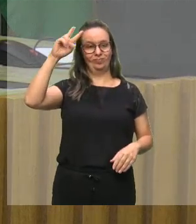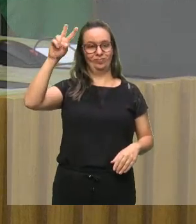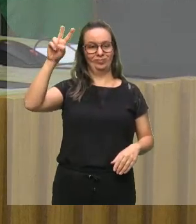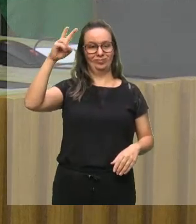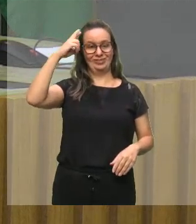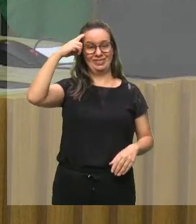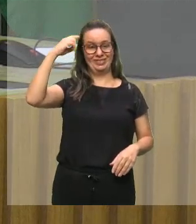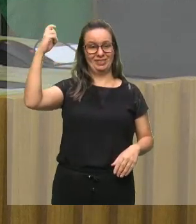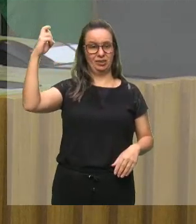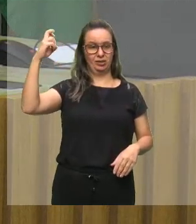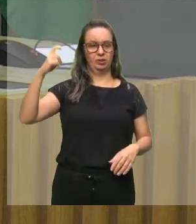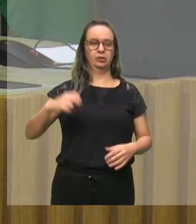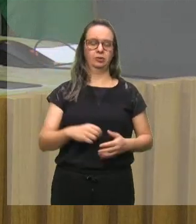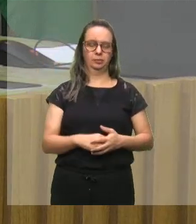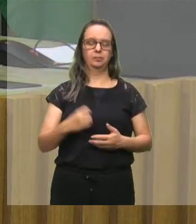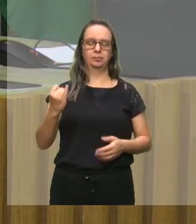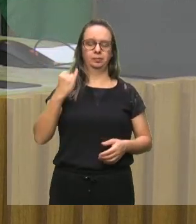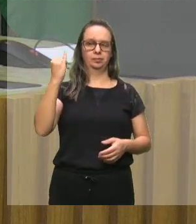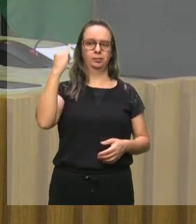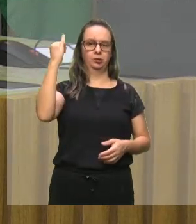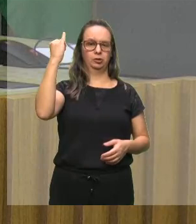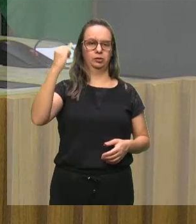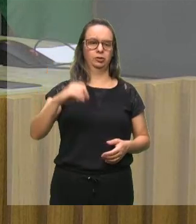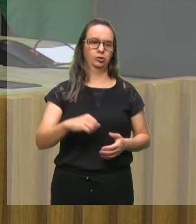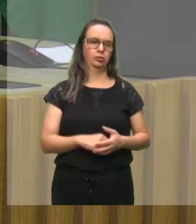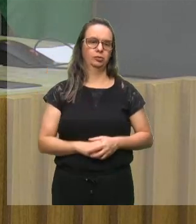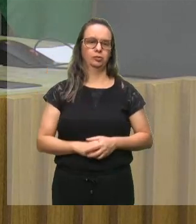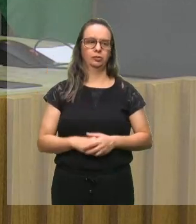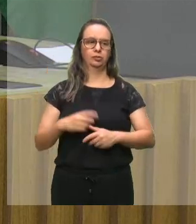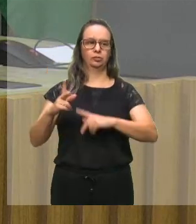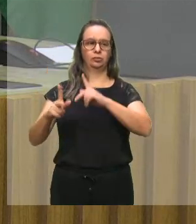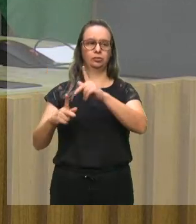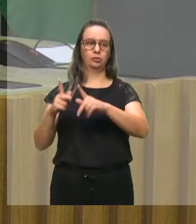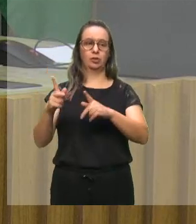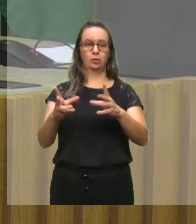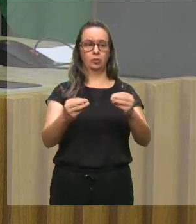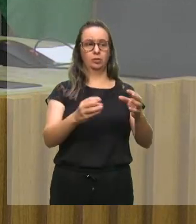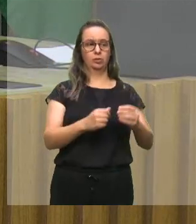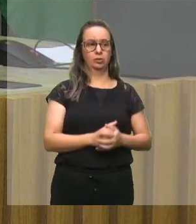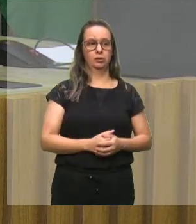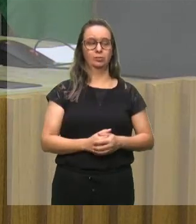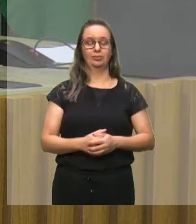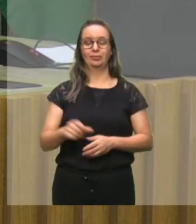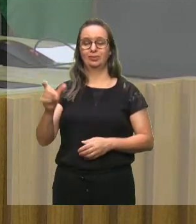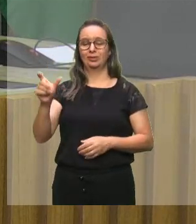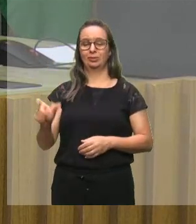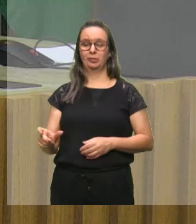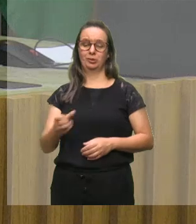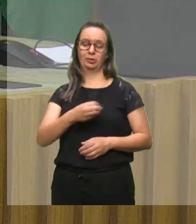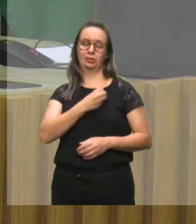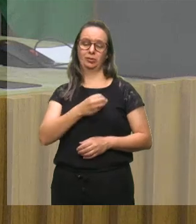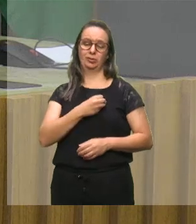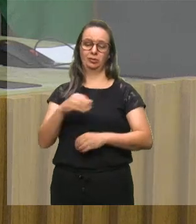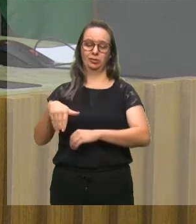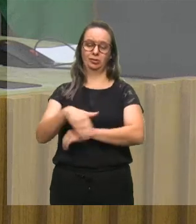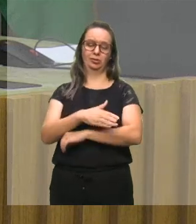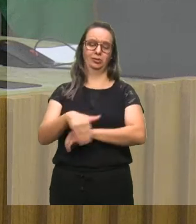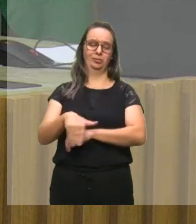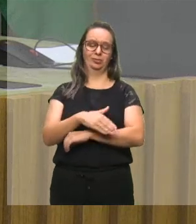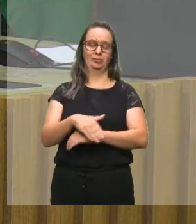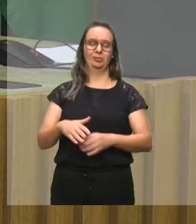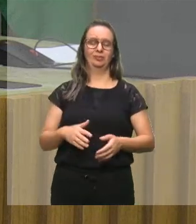muito importante. Eu também gostaria de falar sobre a população em situação de rua aqui de Assis. Assis é uma cidade muito